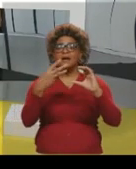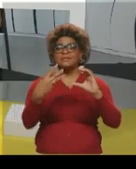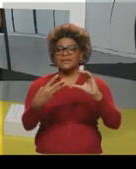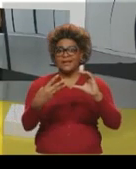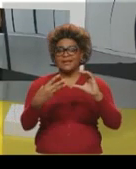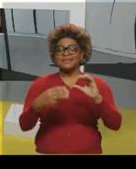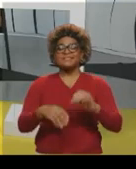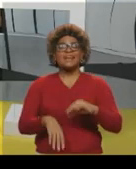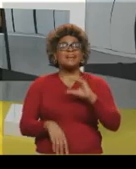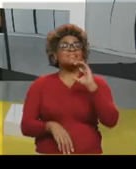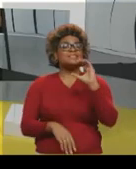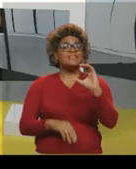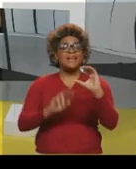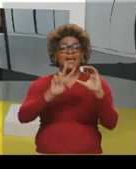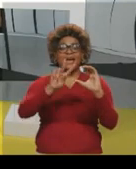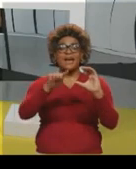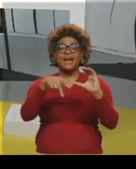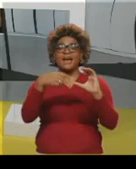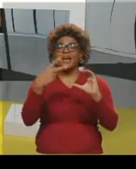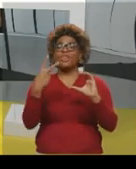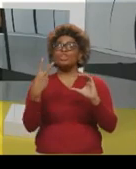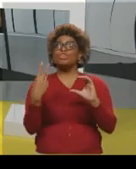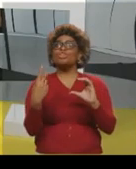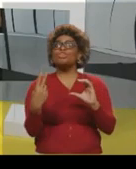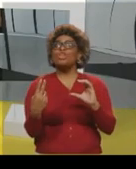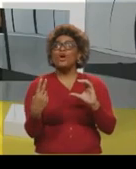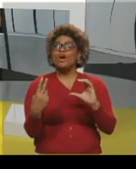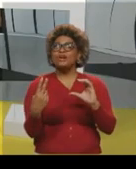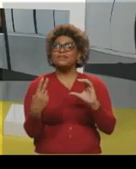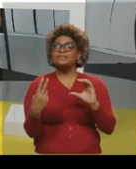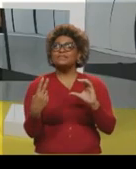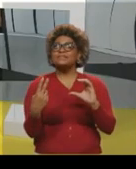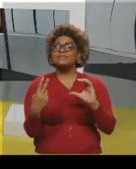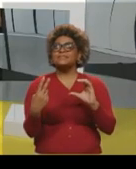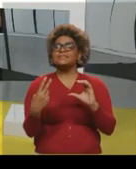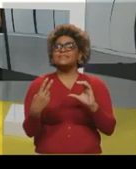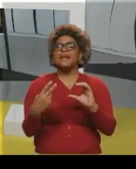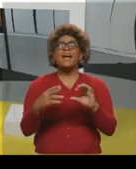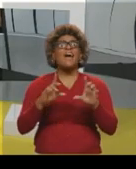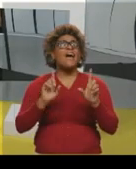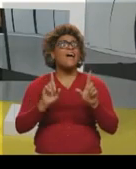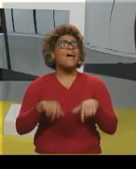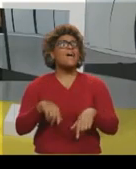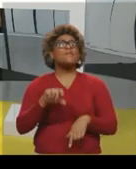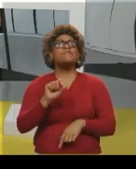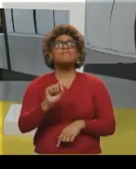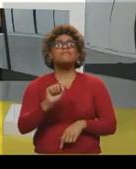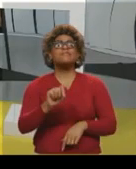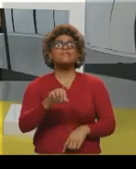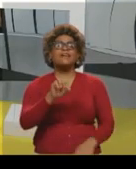sobrando. Qual que é essa ramificação? É um etil.